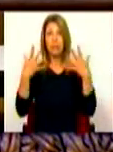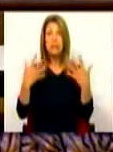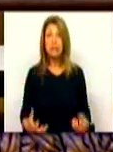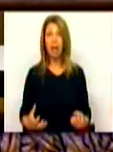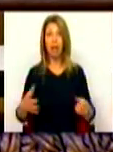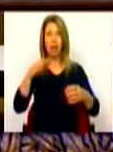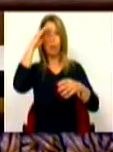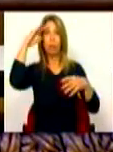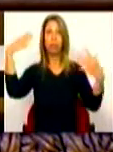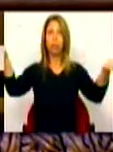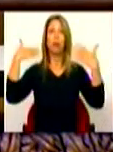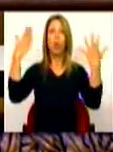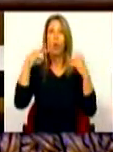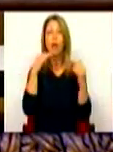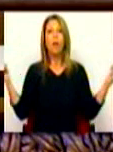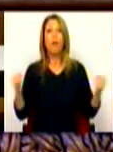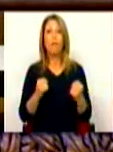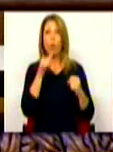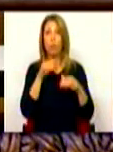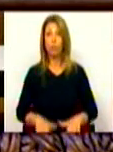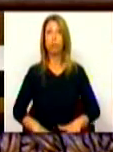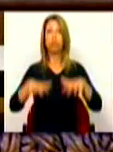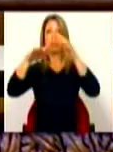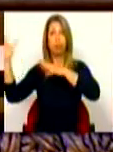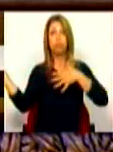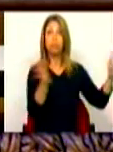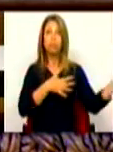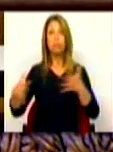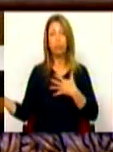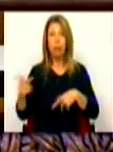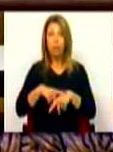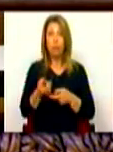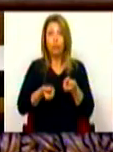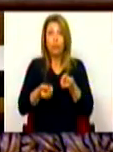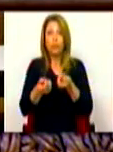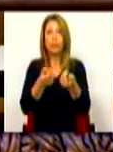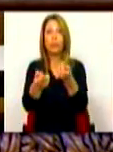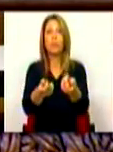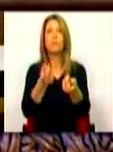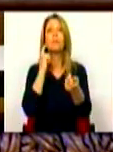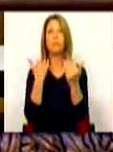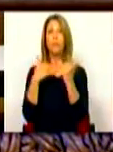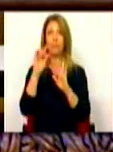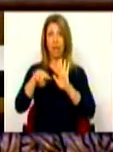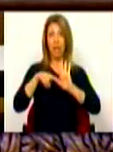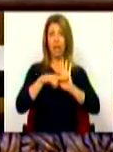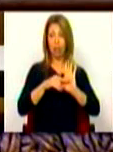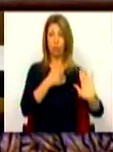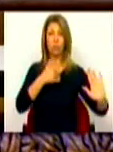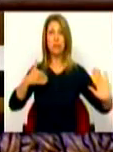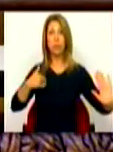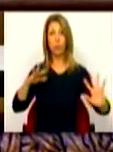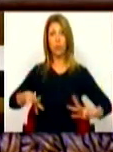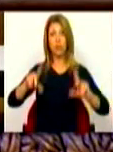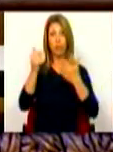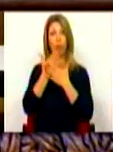de inundações e tempestades são muito mais curtos e a escalada dos impactos negativos na saúde e no desenvolvimento